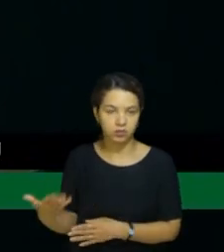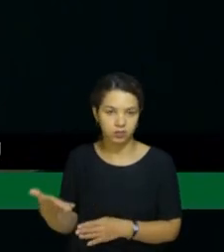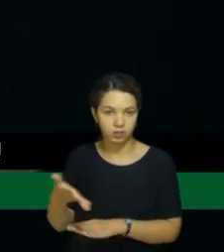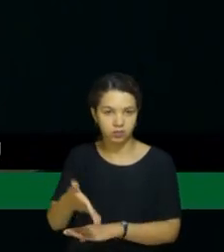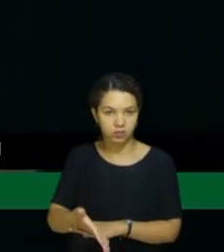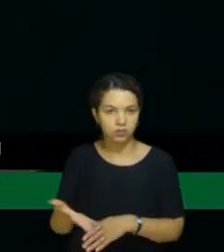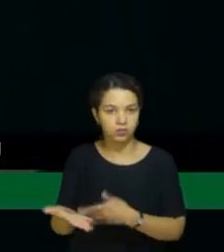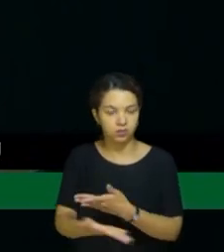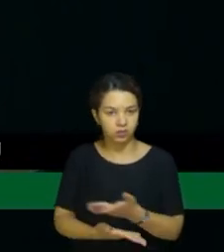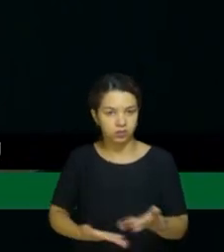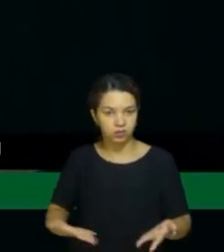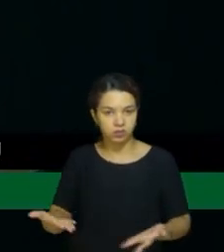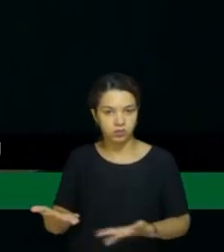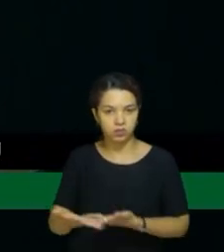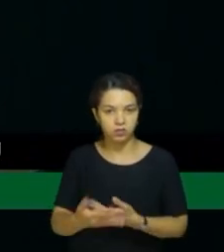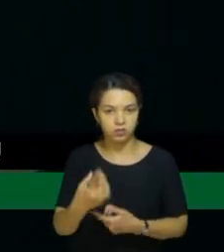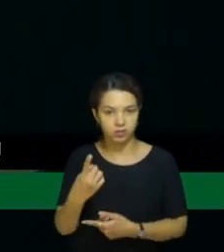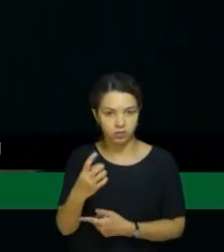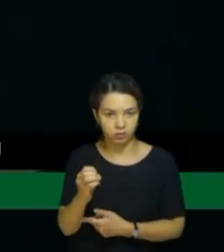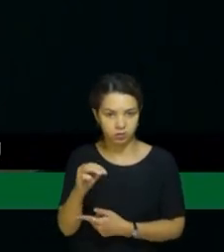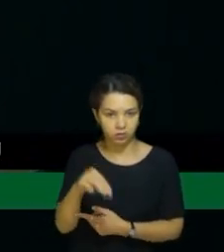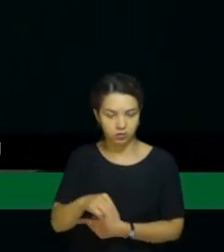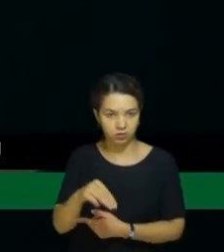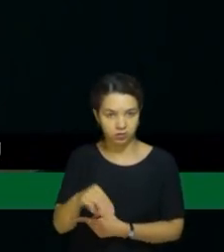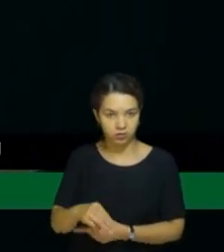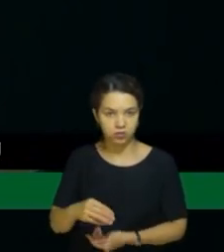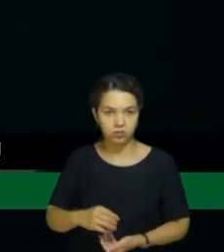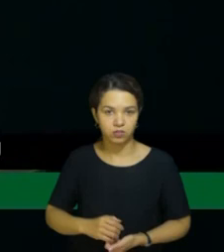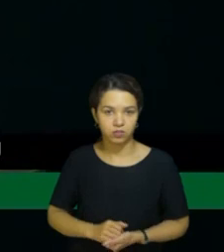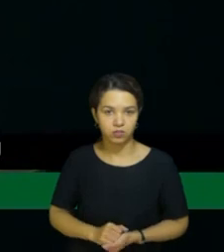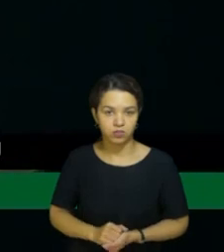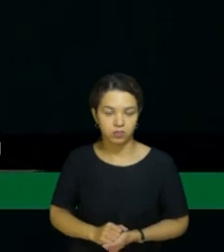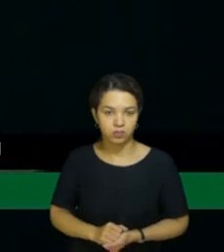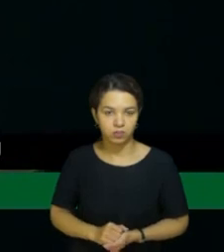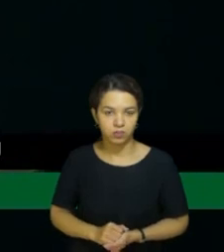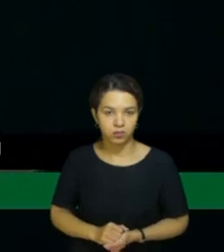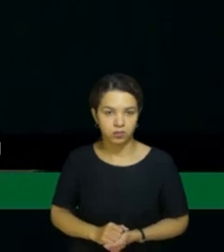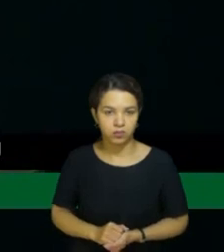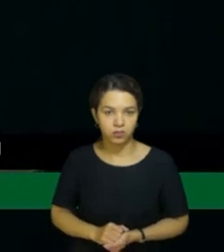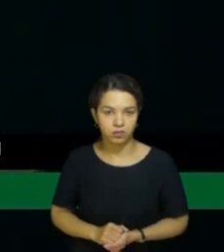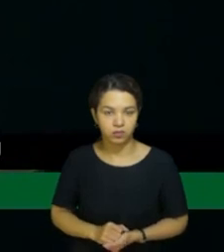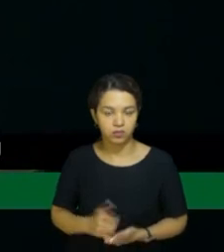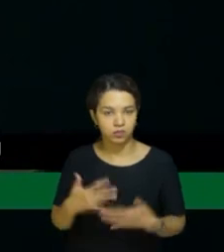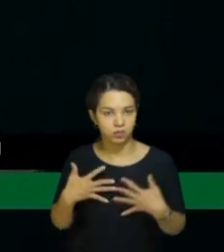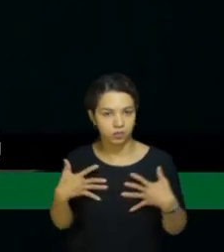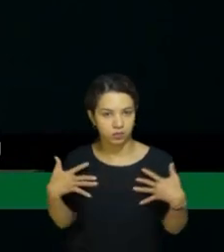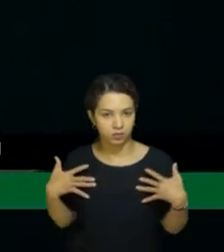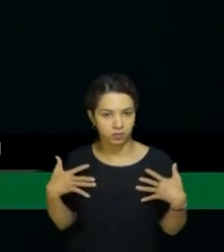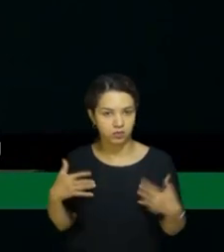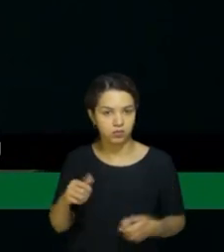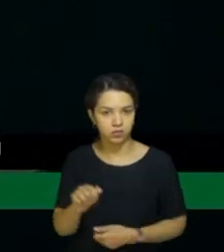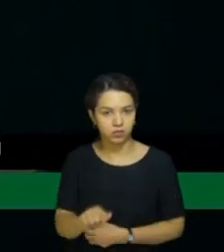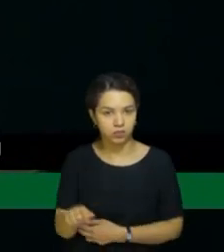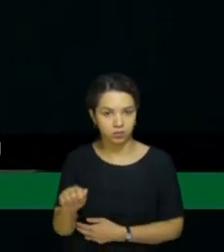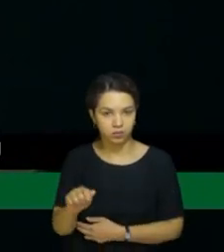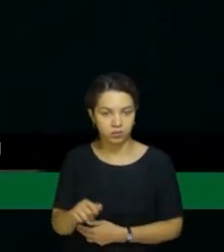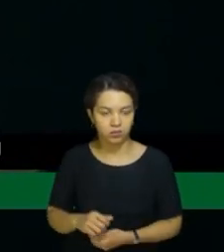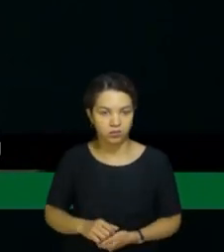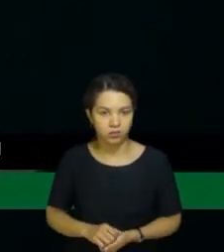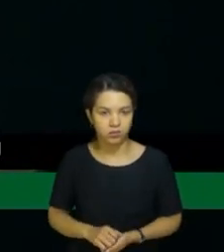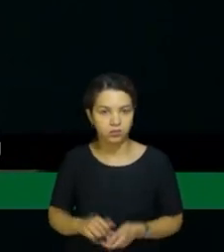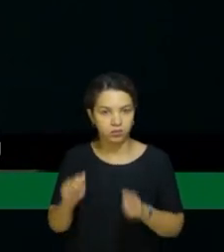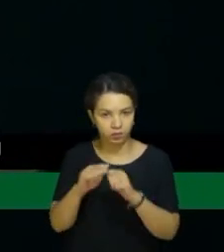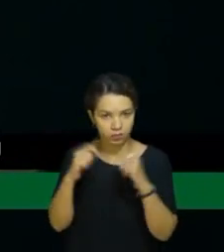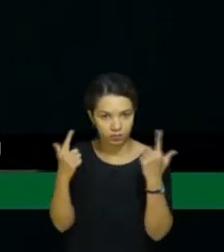compartilhar desses 10 minutos com com essa prestigiada Associação prestigiada Assembleia